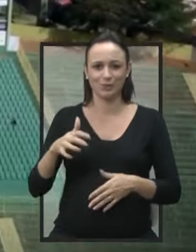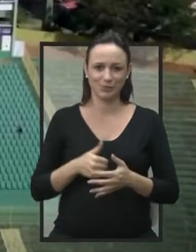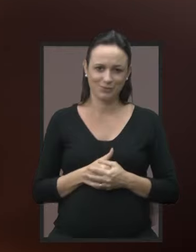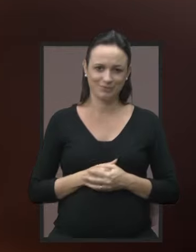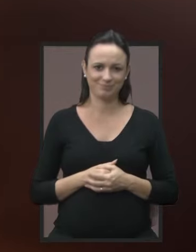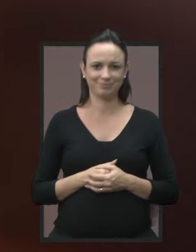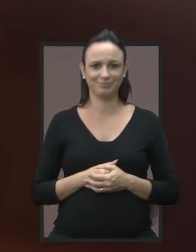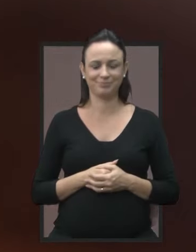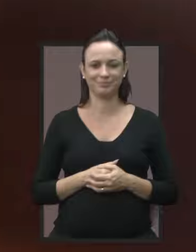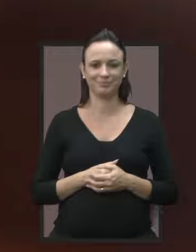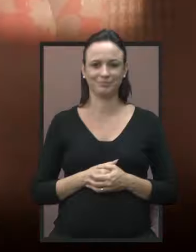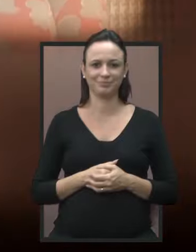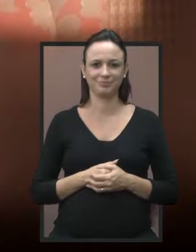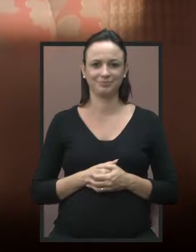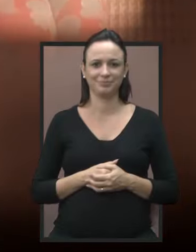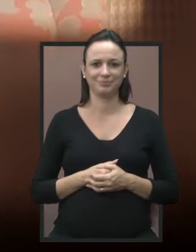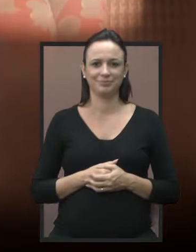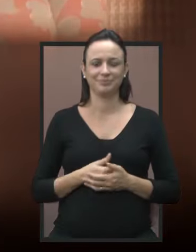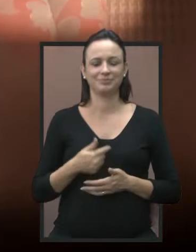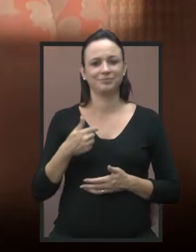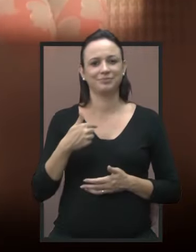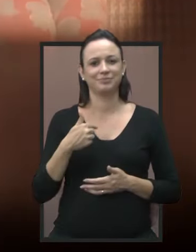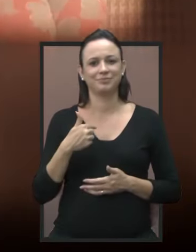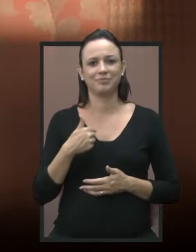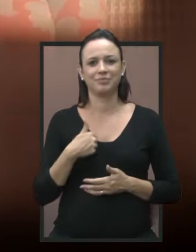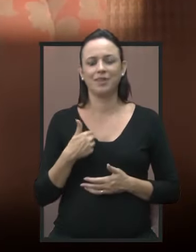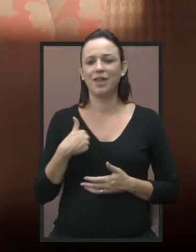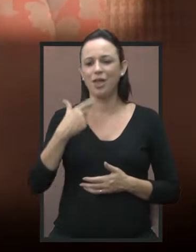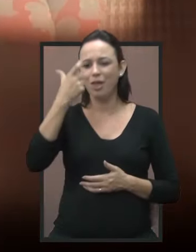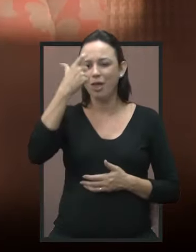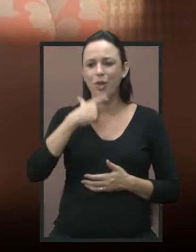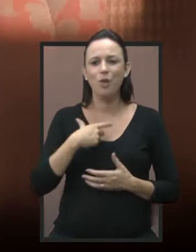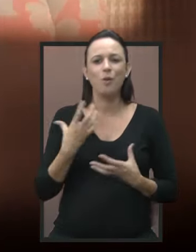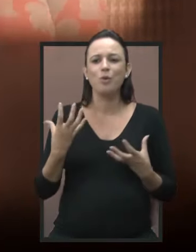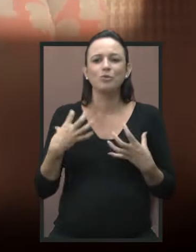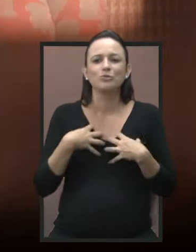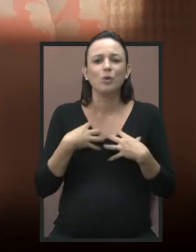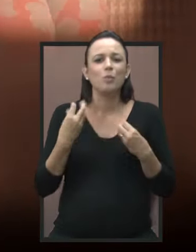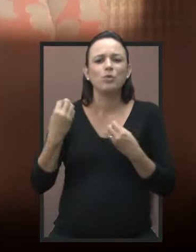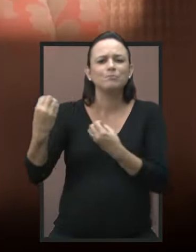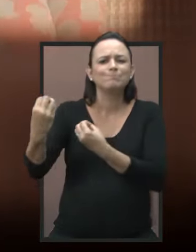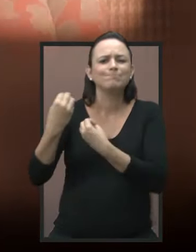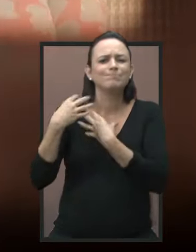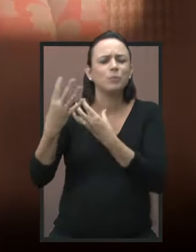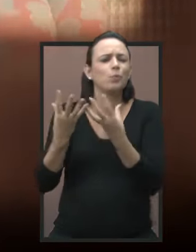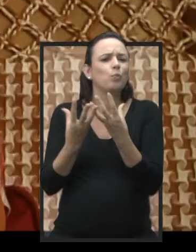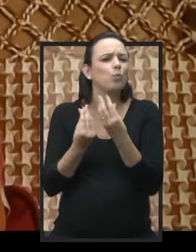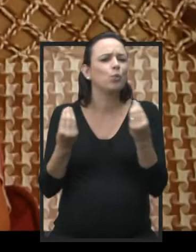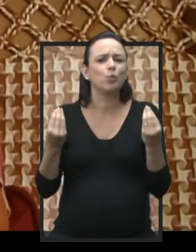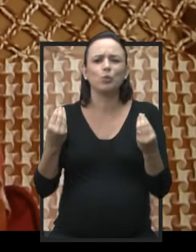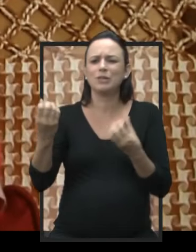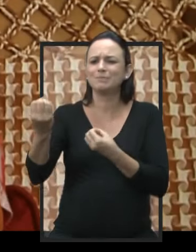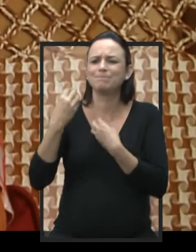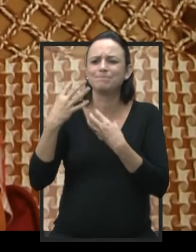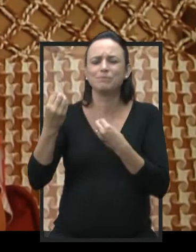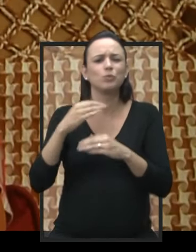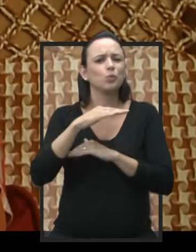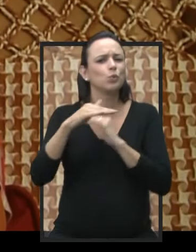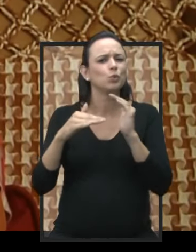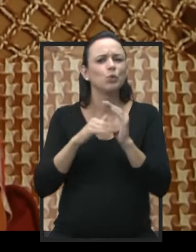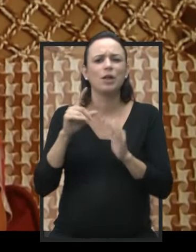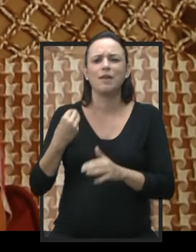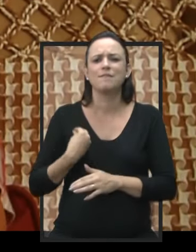Santos. Eu sou muito de tudo que ele me ensinou, muito de tudo